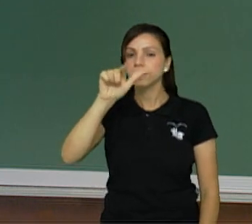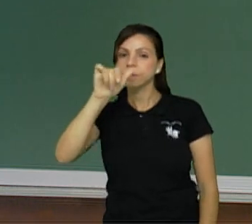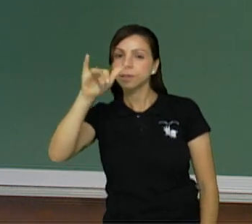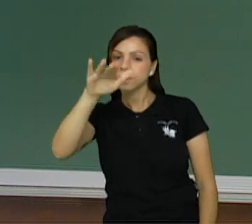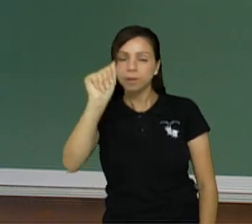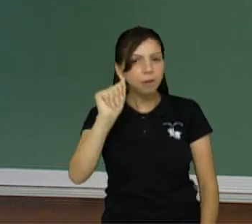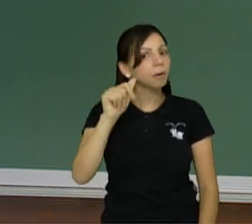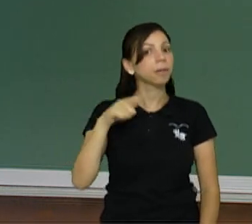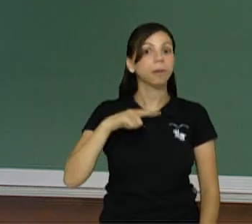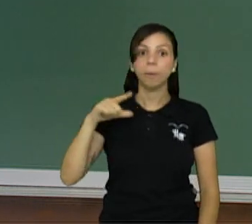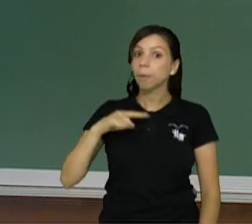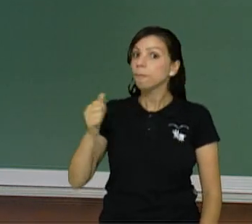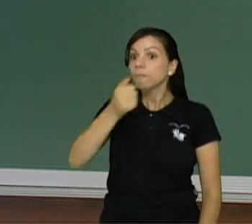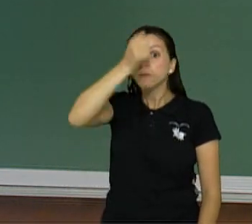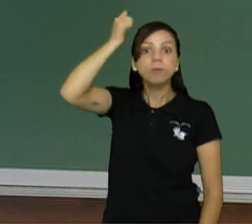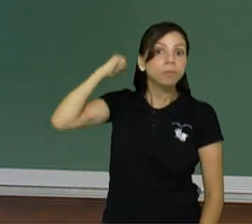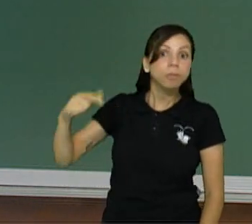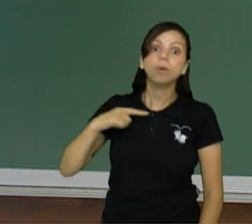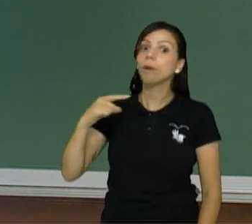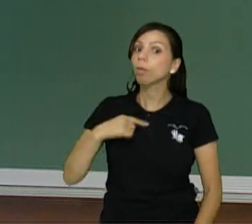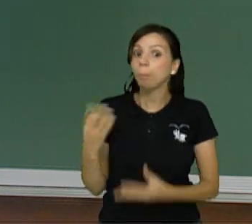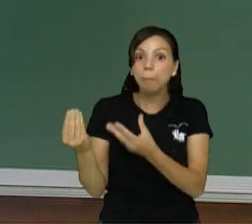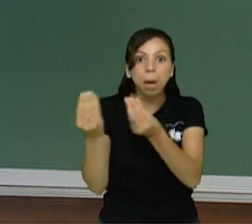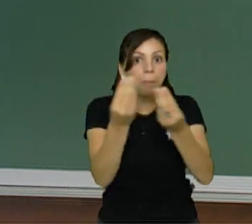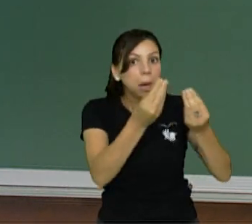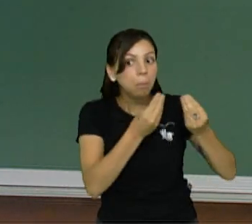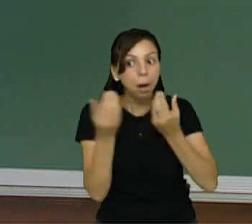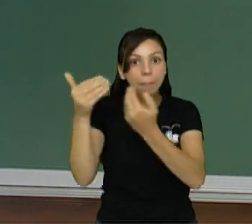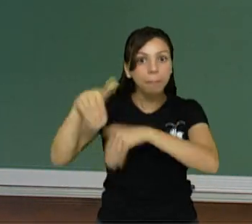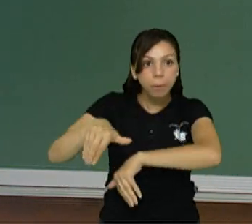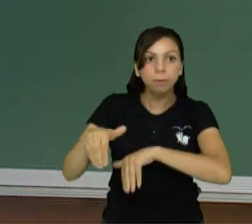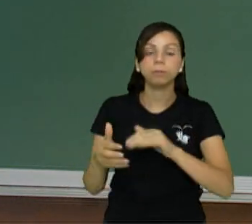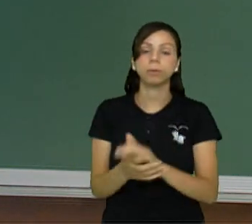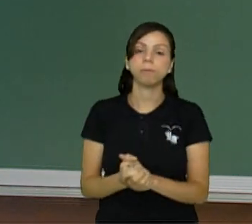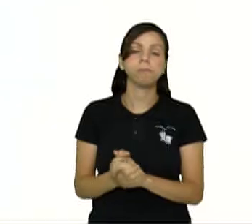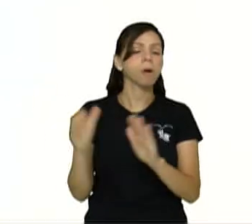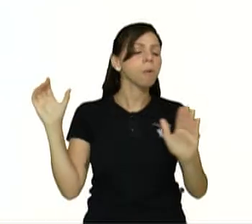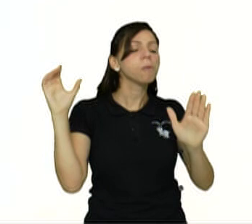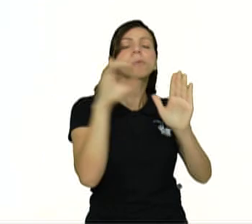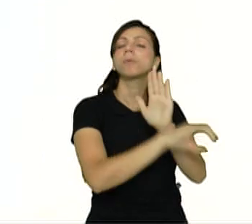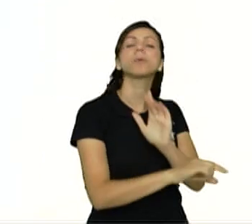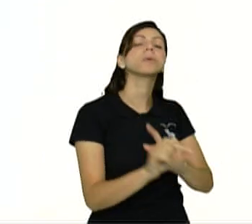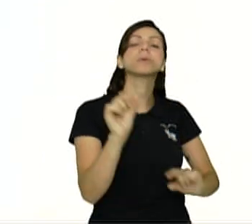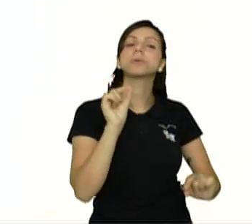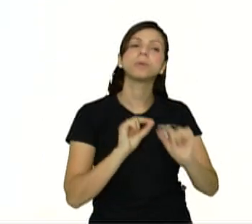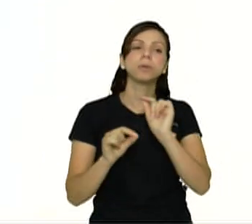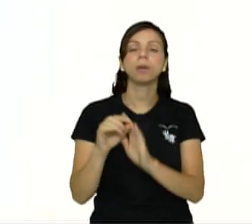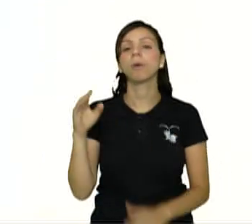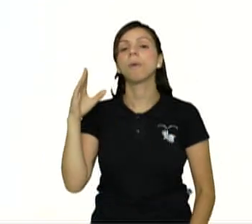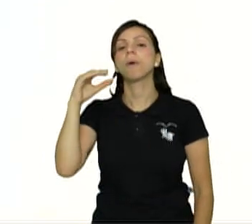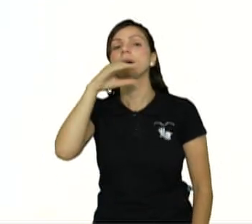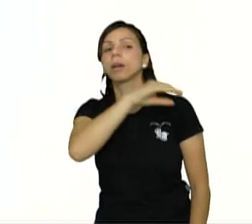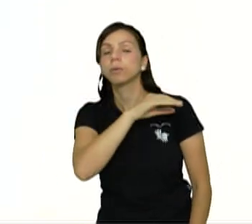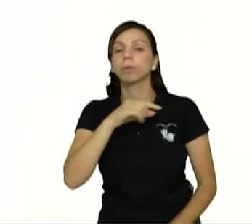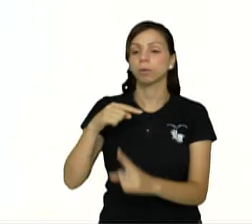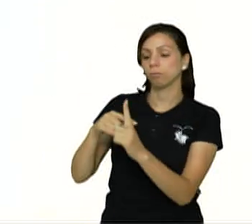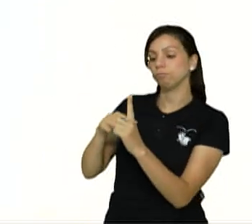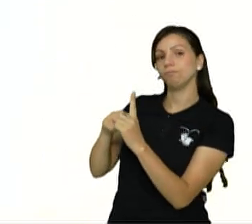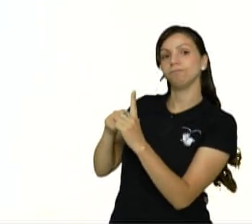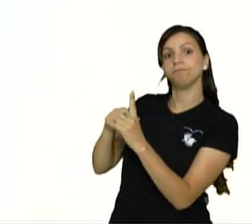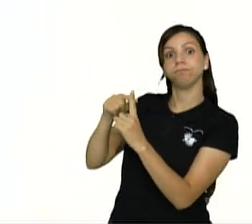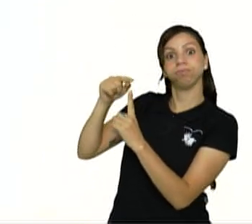do Brasil. Pessoal, conceitos básicos da termologia. Vou trazer aqui para você o calor e a